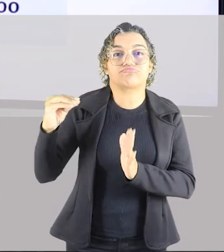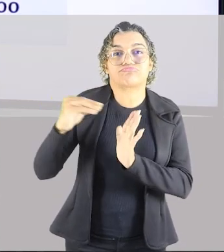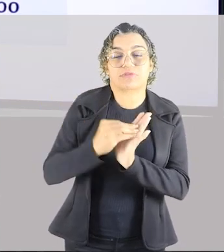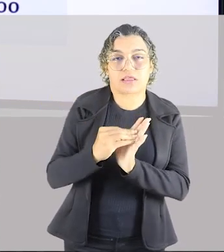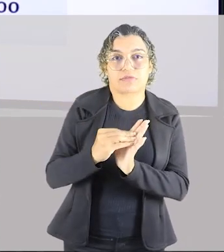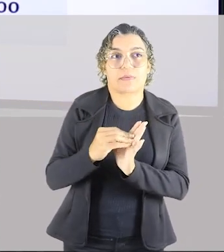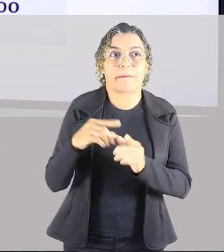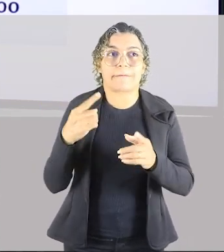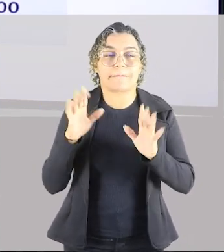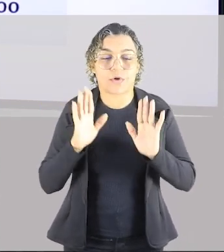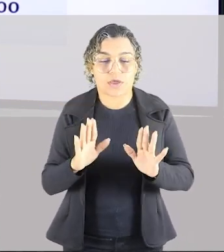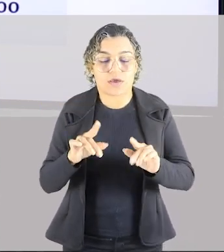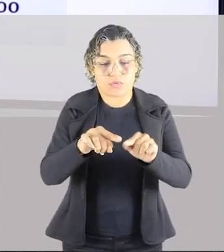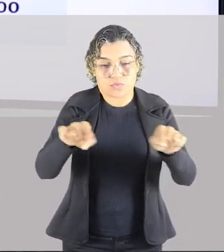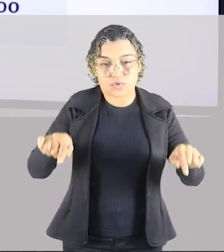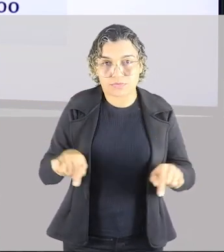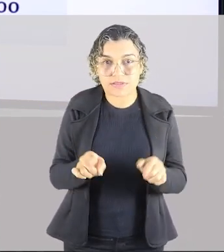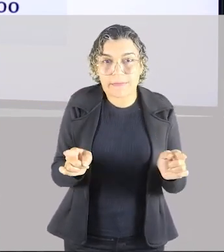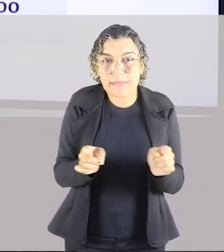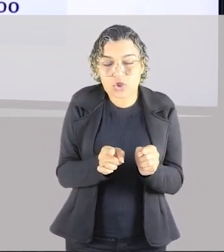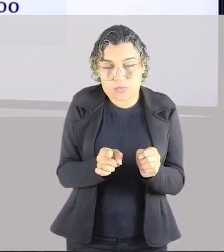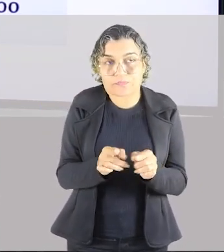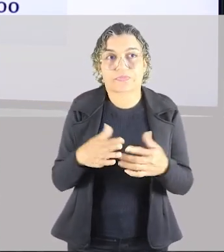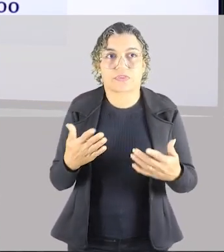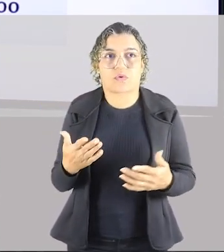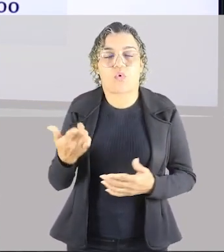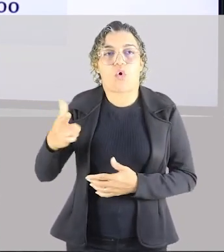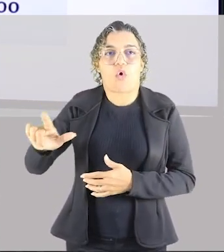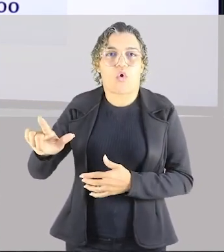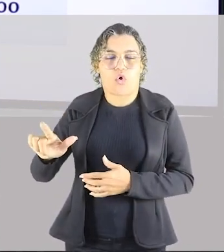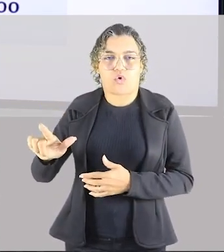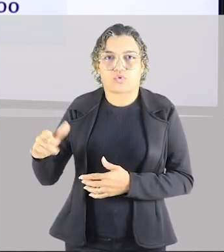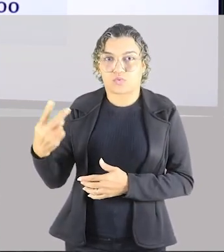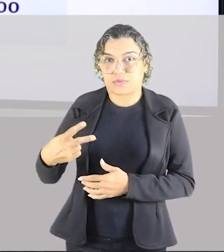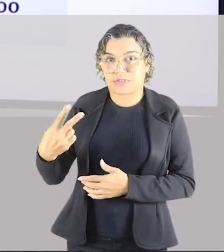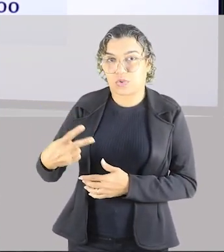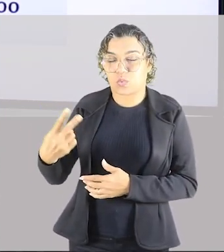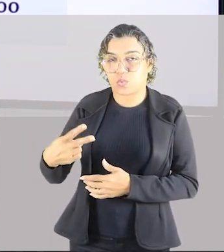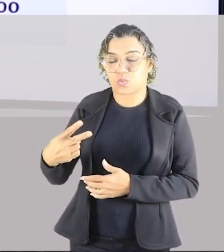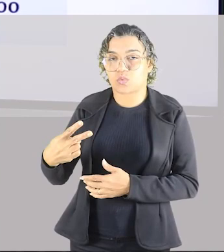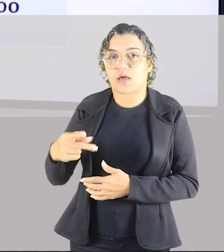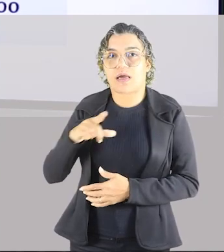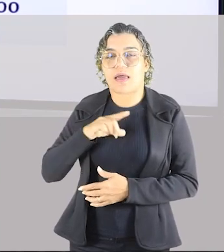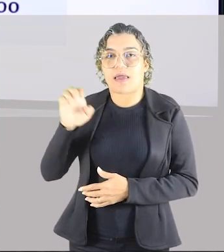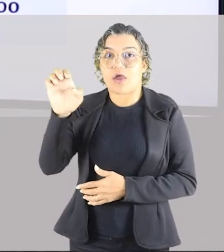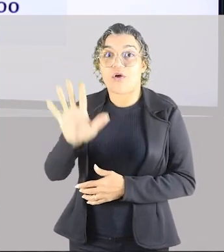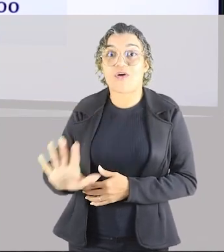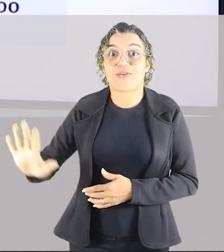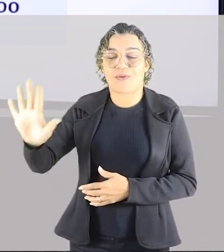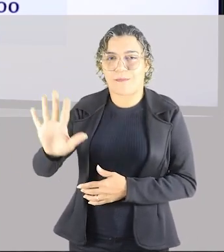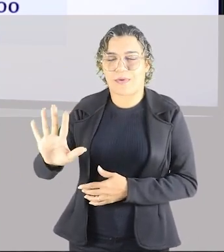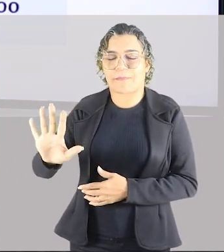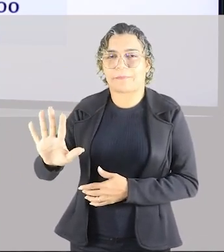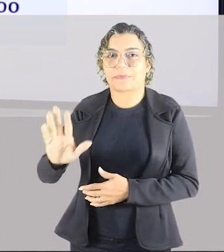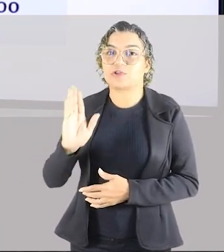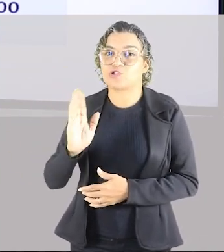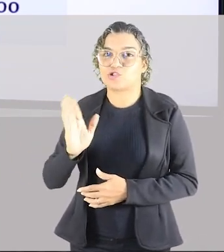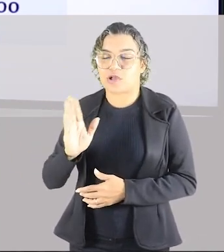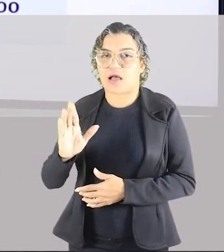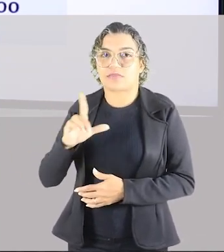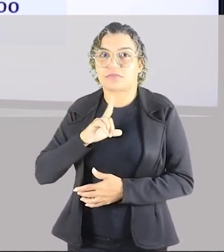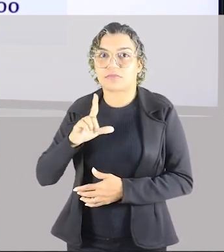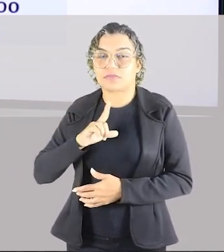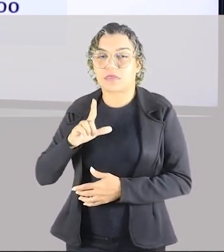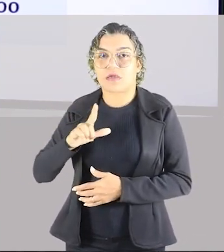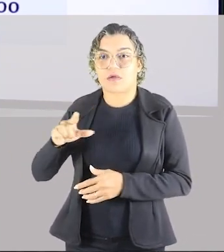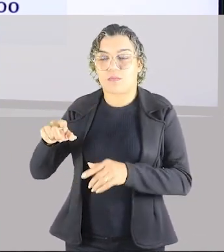então eu consigo detalhar mais. Veja que, por exemplo, no segundo mapa, eu tenho um mapa da Europa. Por exemplo, eu já peguei uma área muito